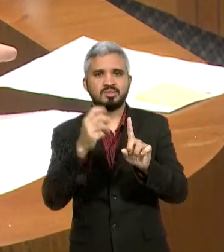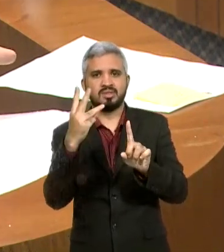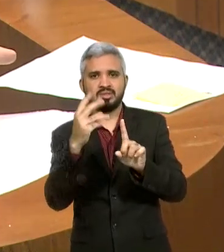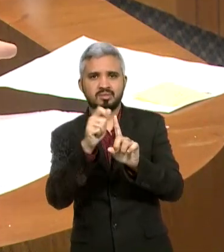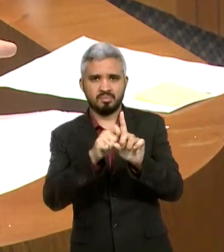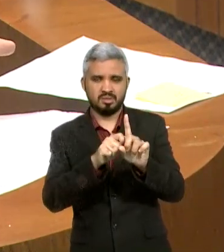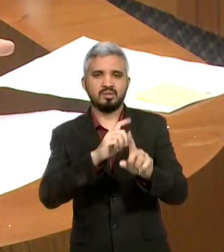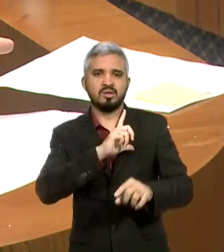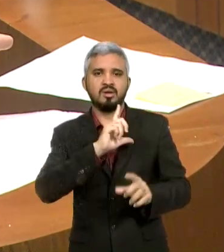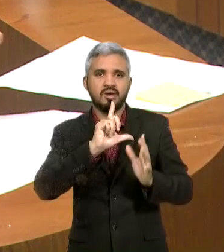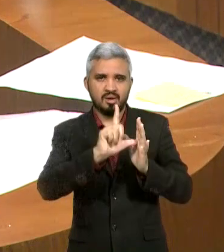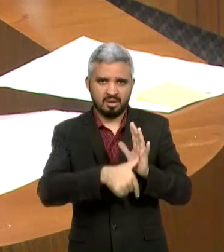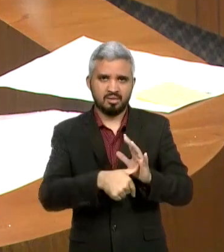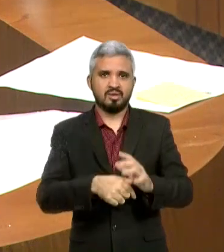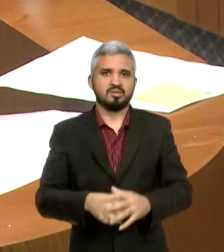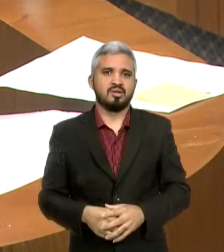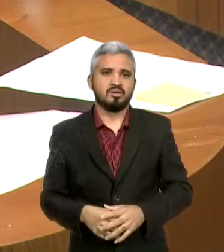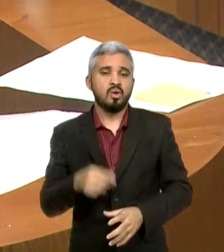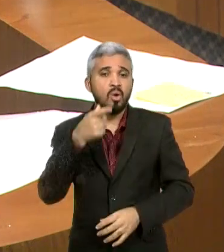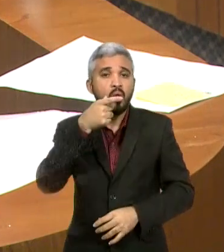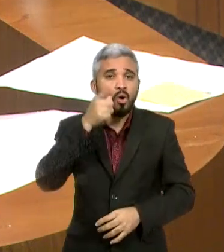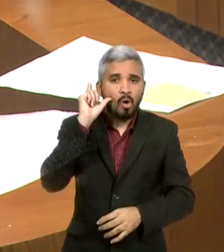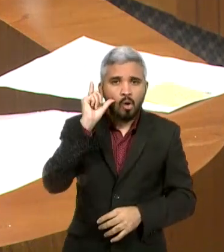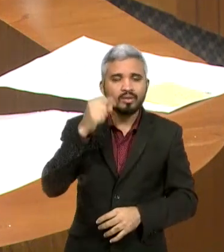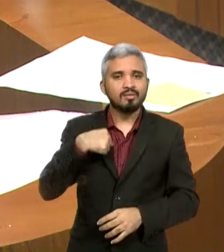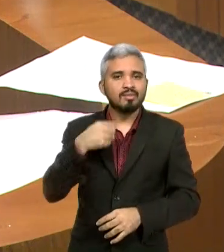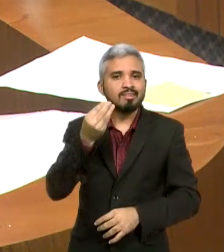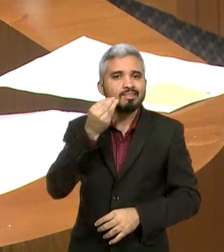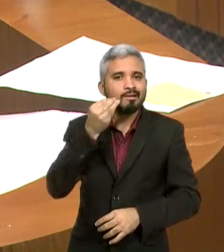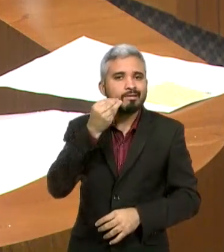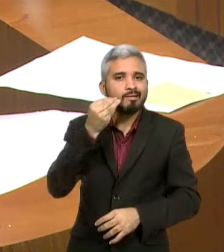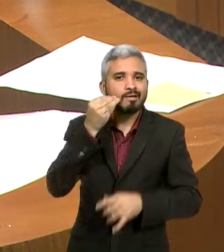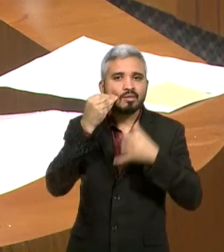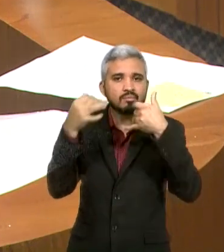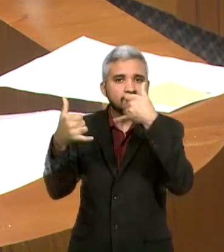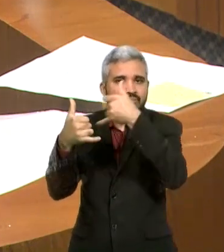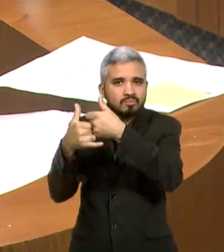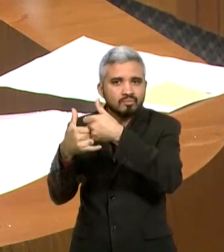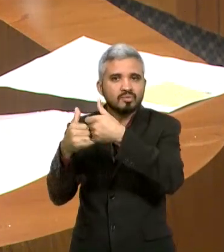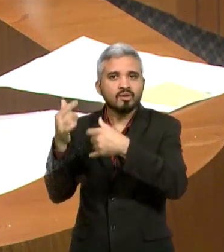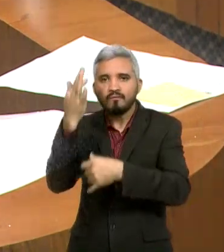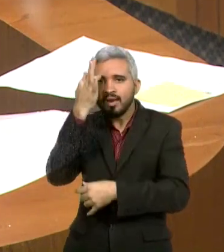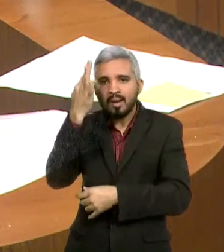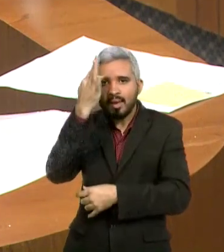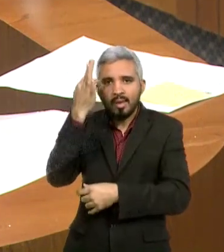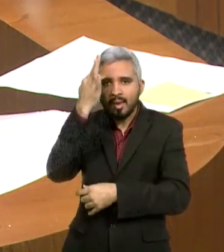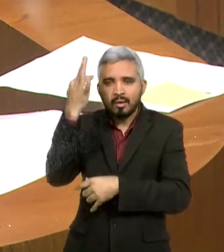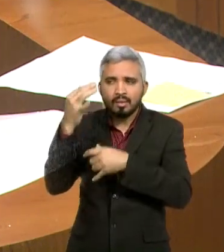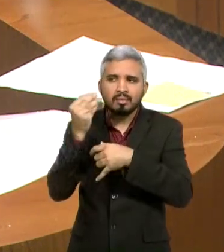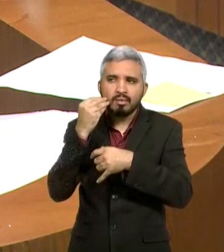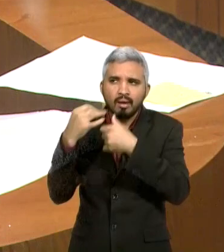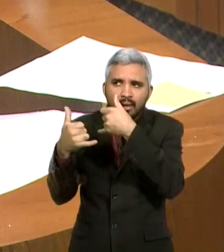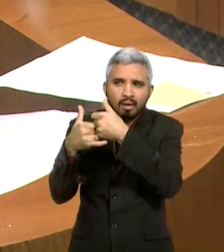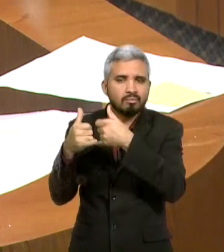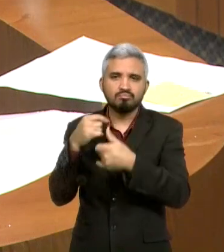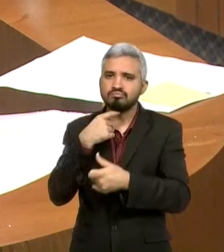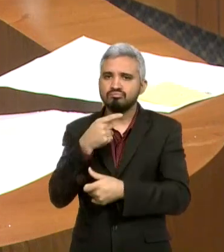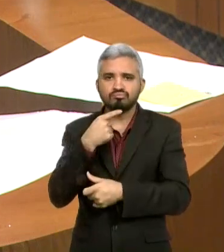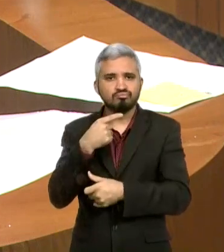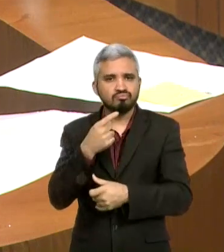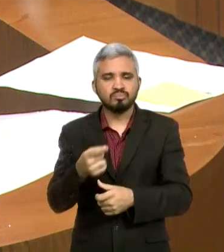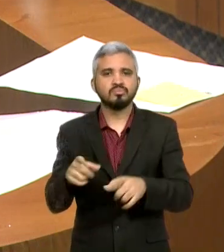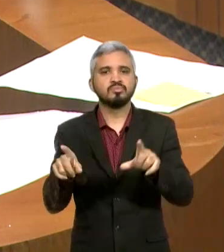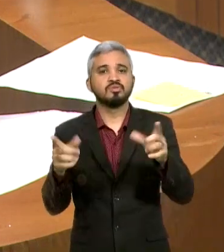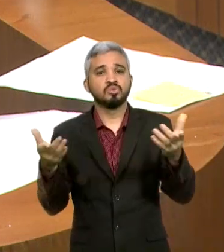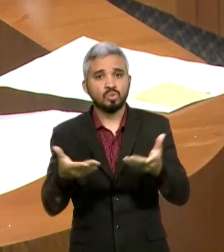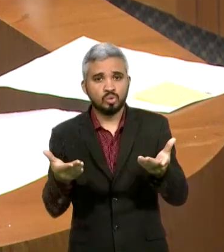com o secretário de Educação, Felipe Camarão. Tenho hoje agendado uma reunião com o secretário de Saúde. Vou tentar falar também com o